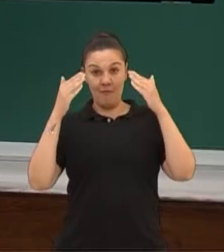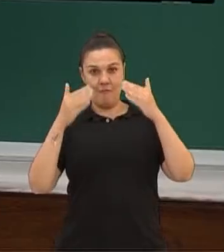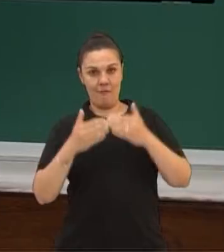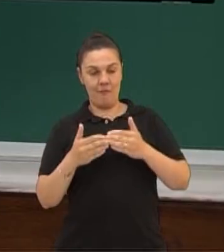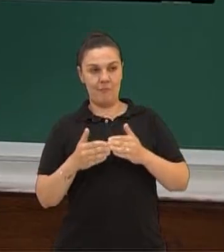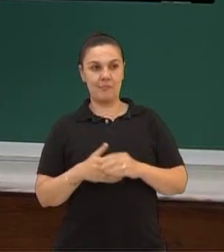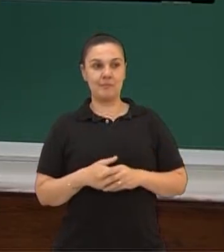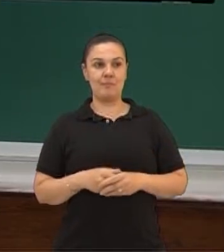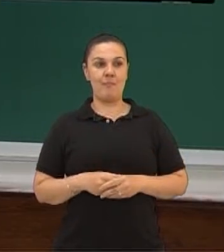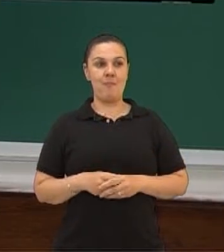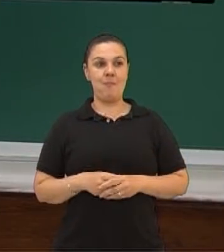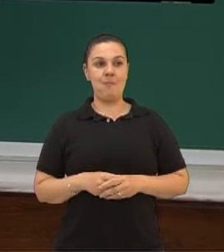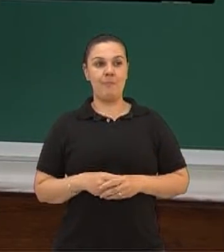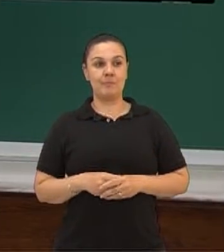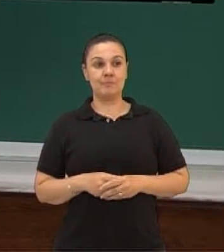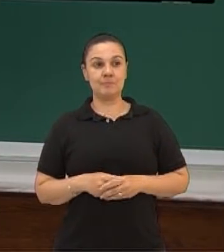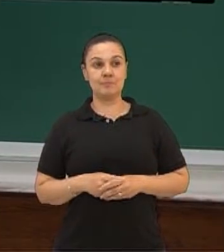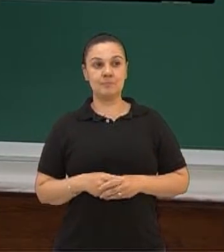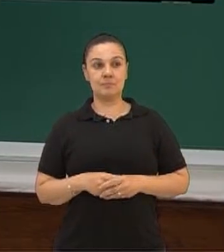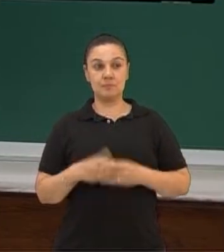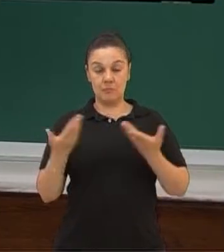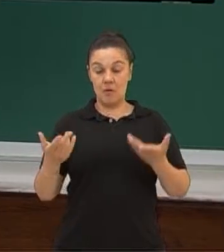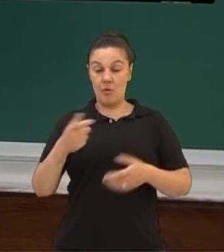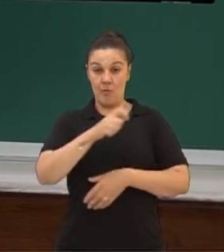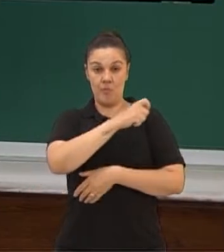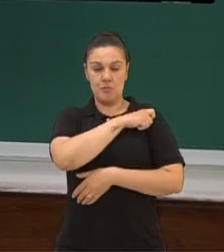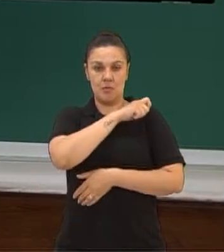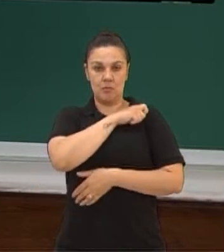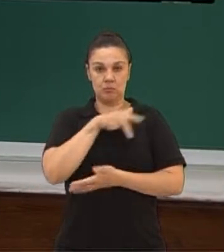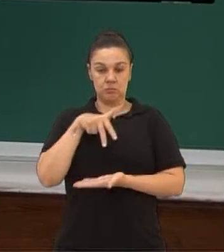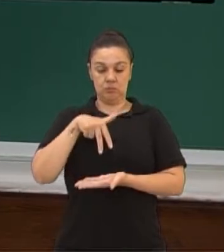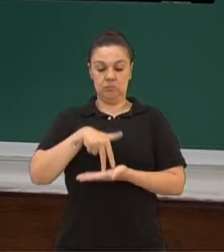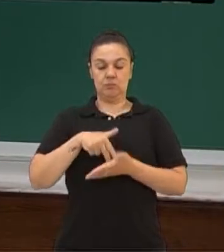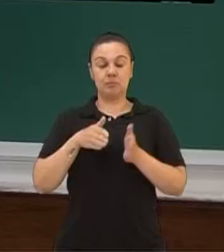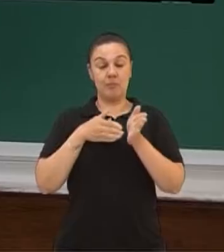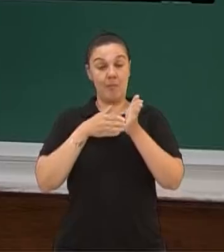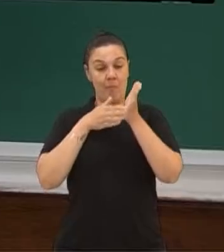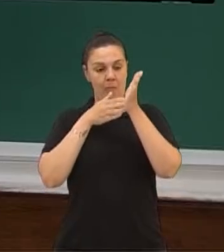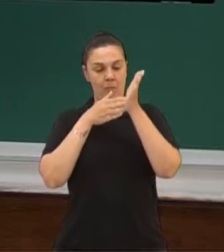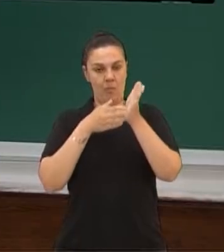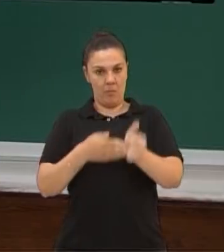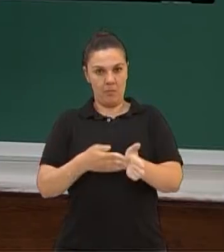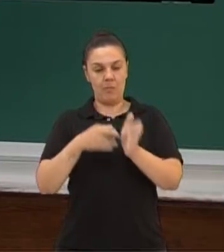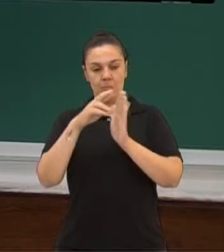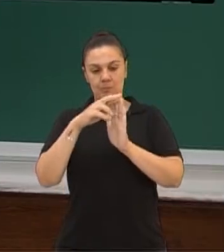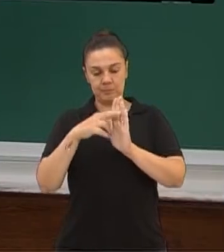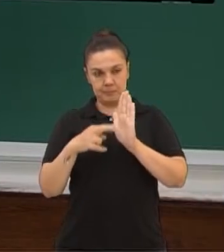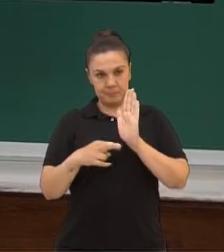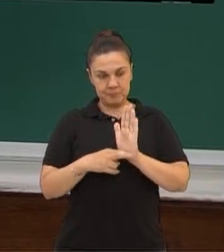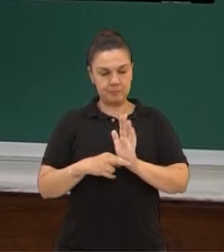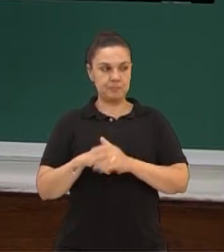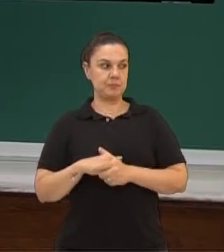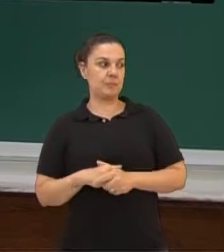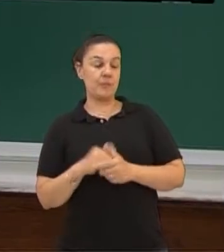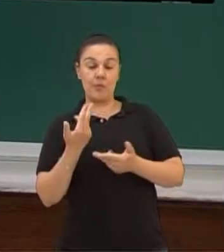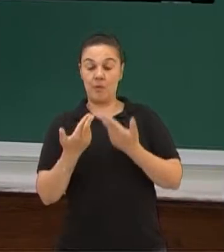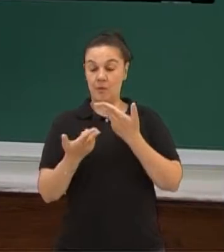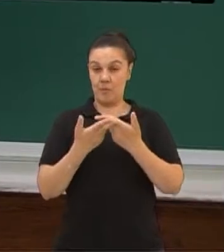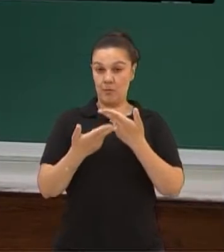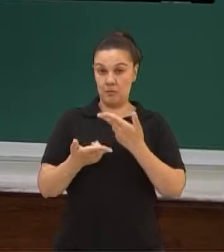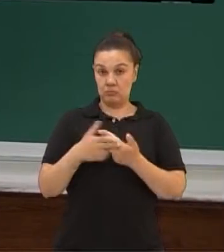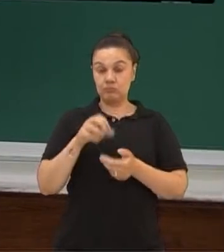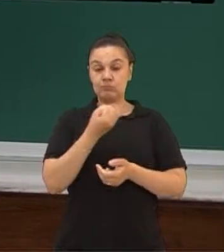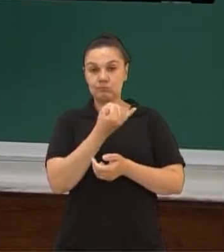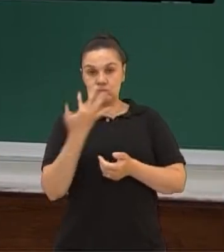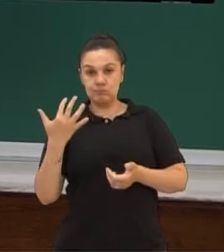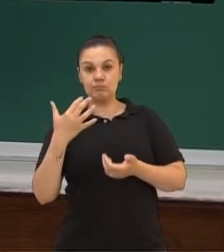ali de manter, né, os alunos seguindo, né, certas regras, a utilização de